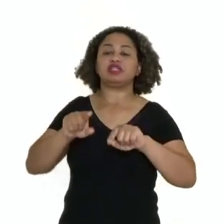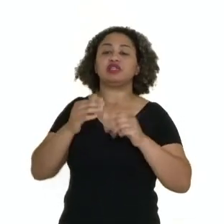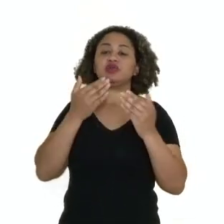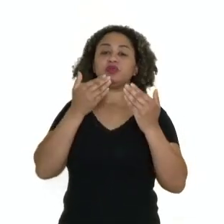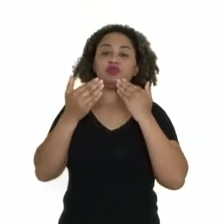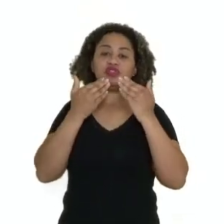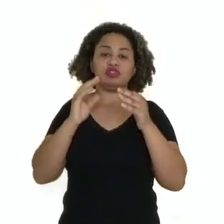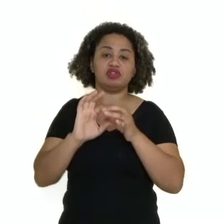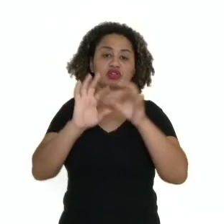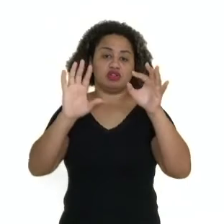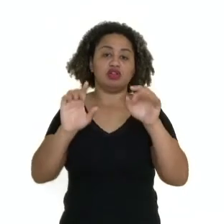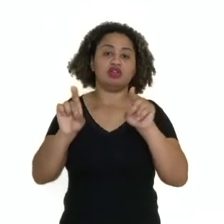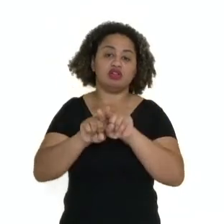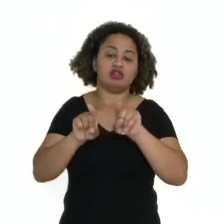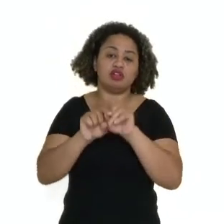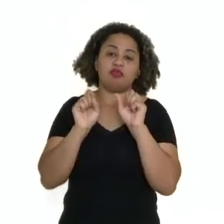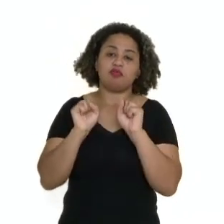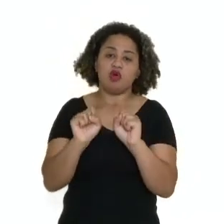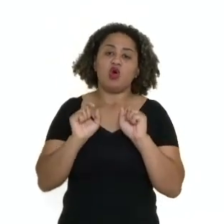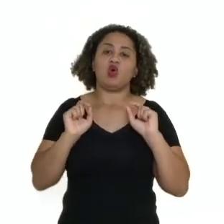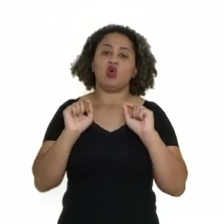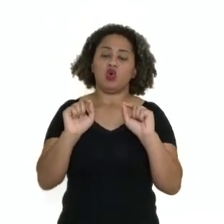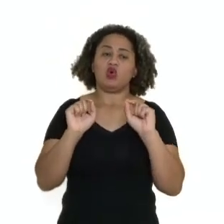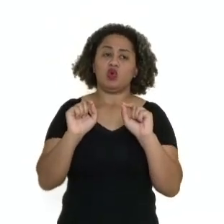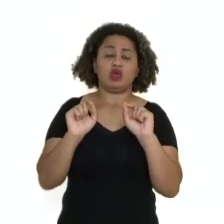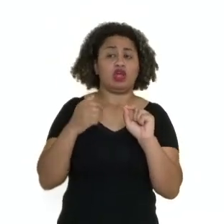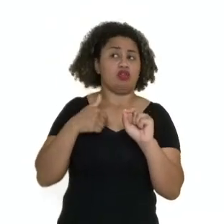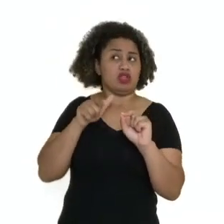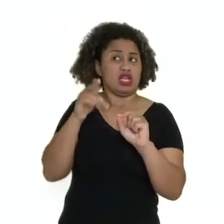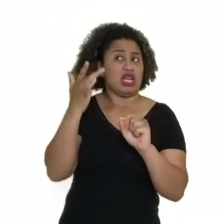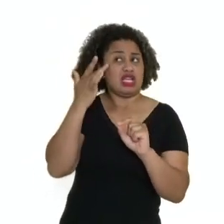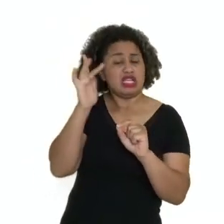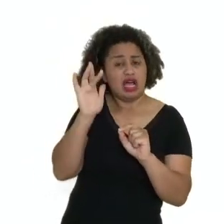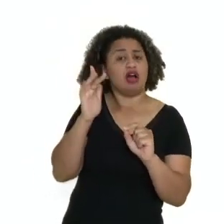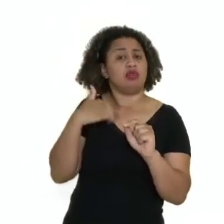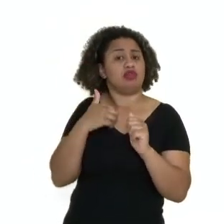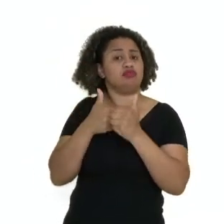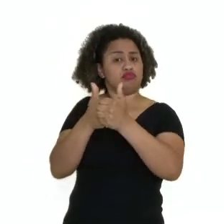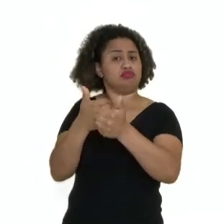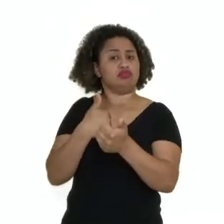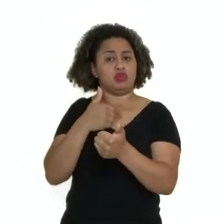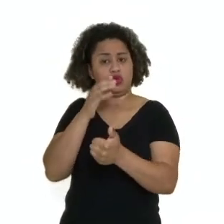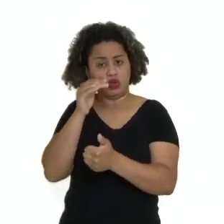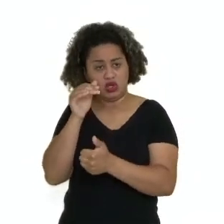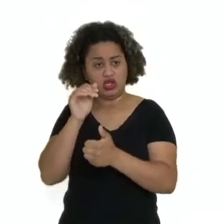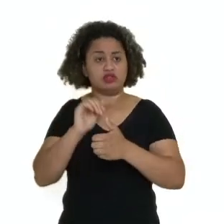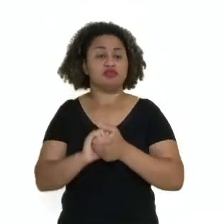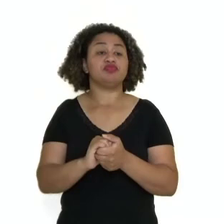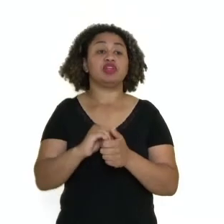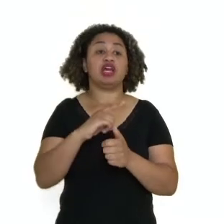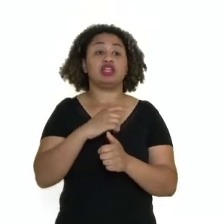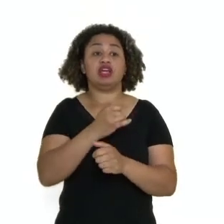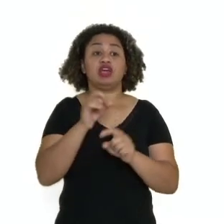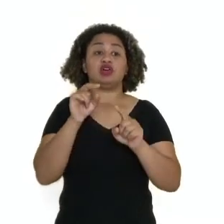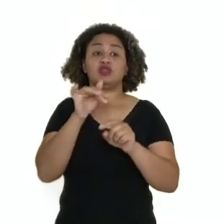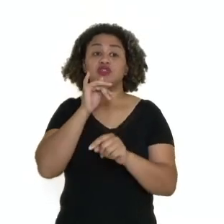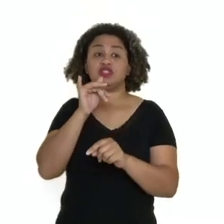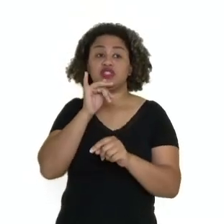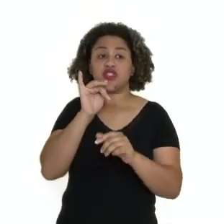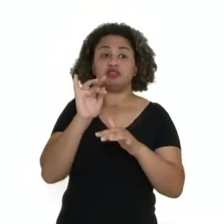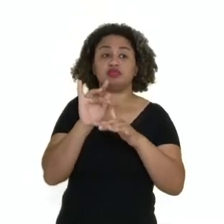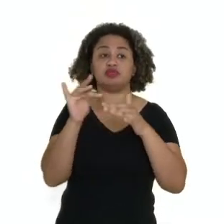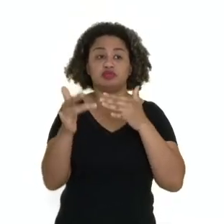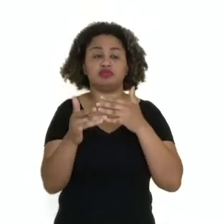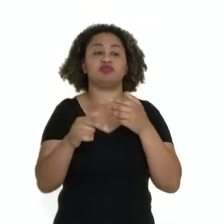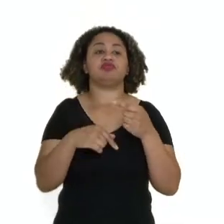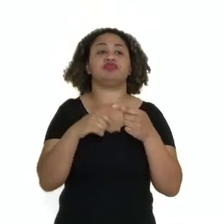permissão e posso, inclusive, fazer sem que você saiba. Aí eu tenho alguns exemplos de redes sociais.